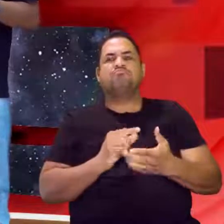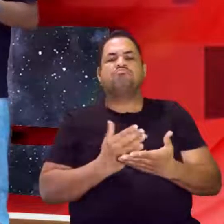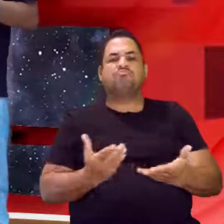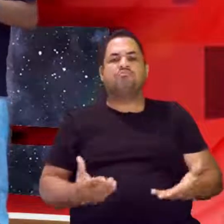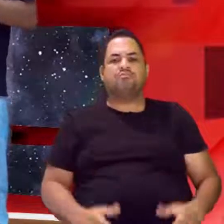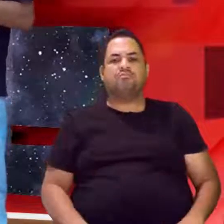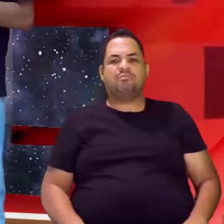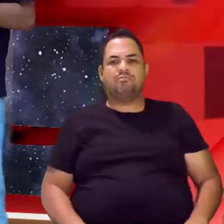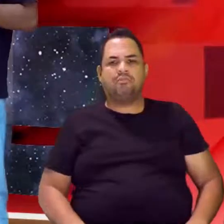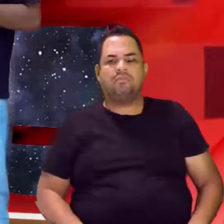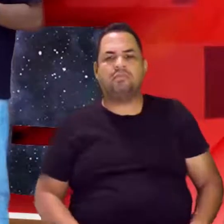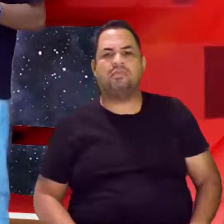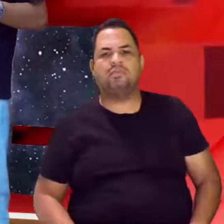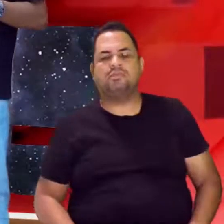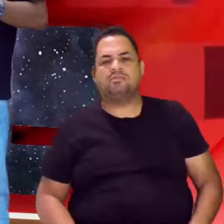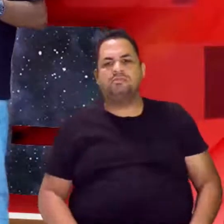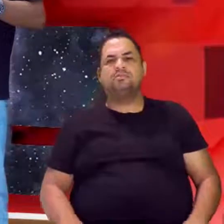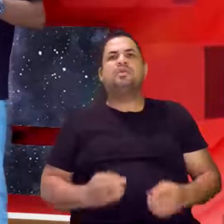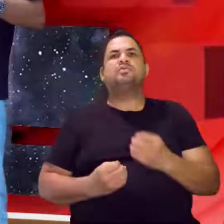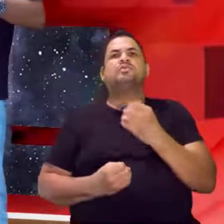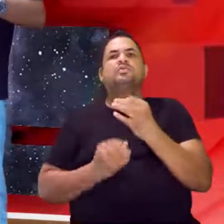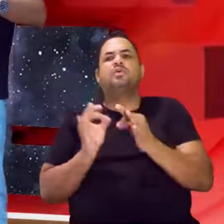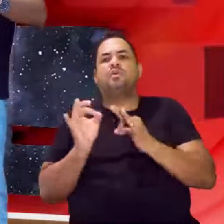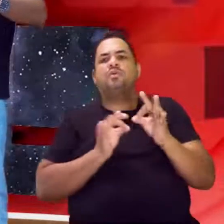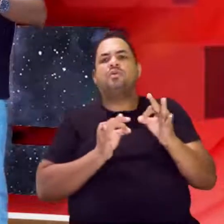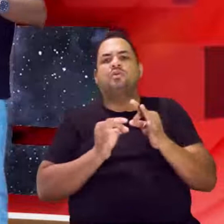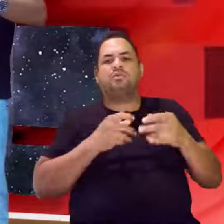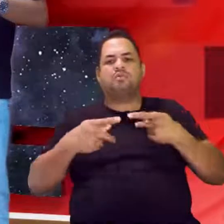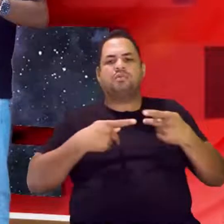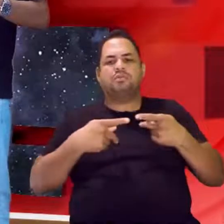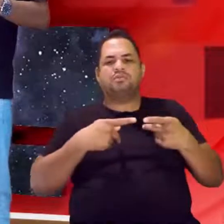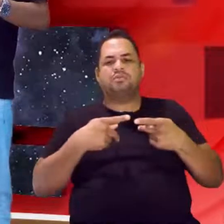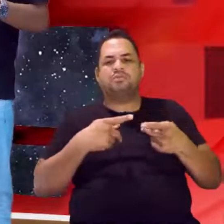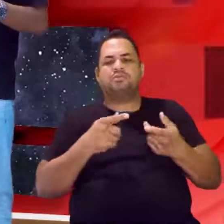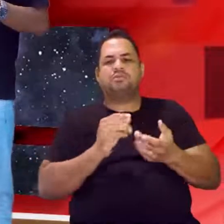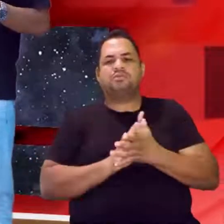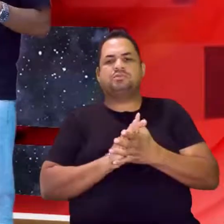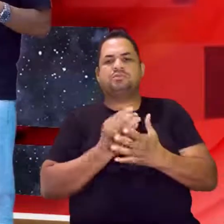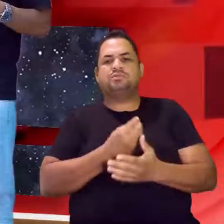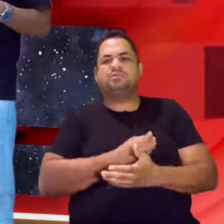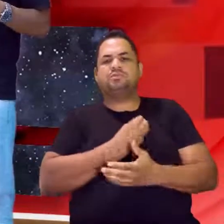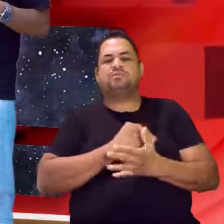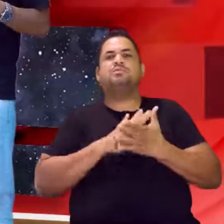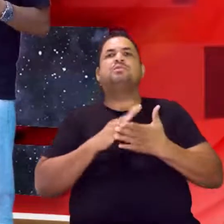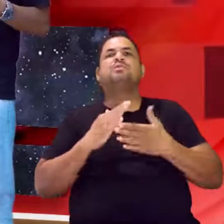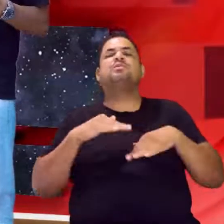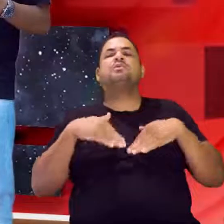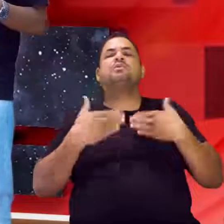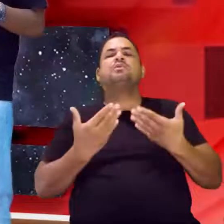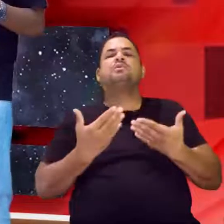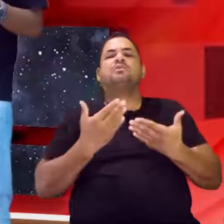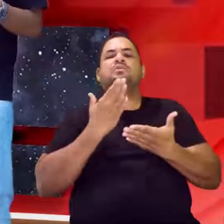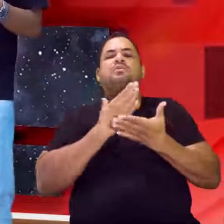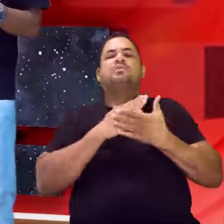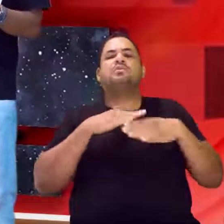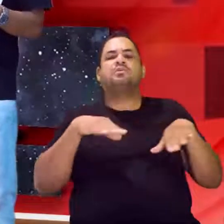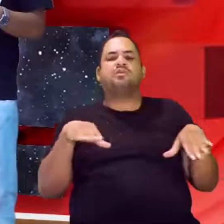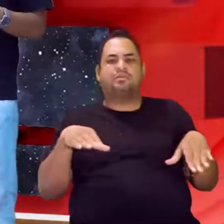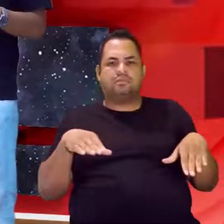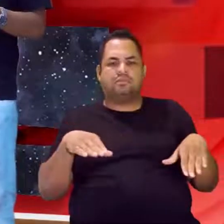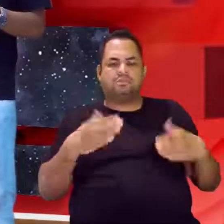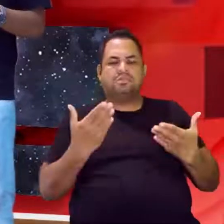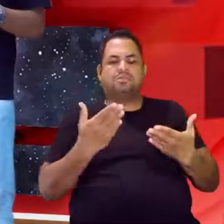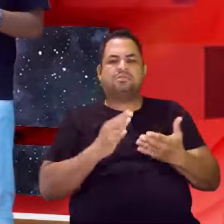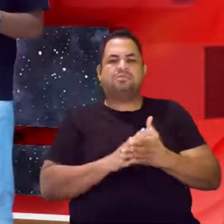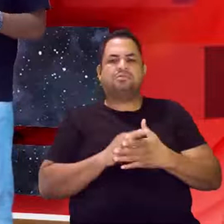nisso agora. Eu criei um projeto de vida. Tá, beleza. E quando eu acabar o ensino médio, eu vou dar sequência a